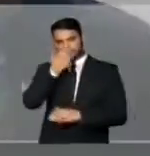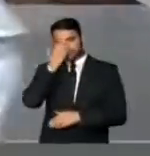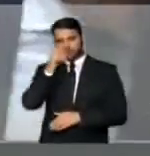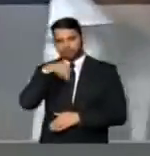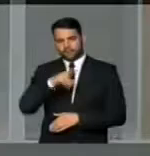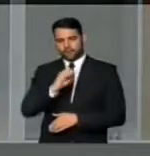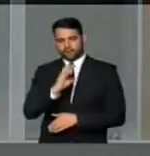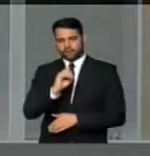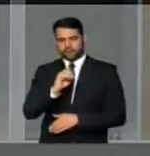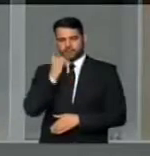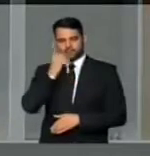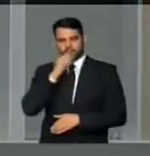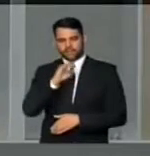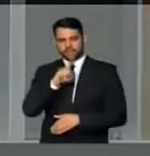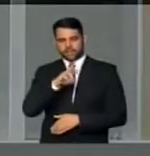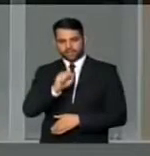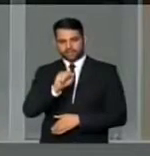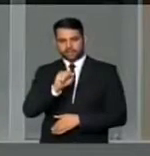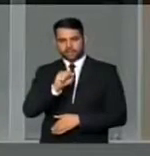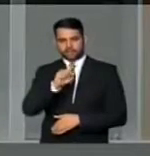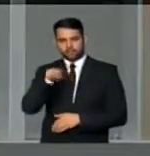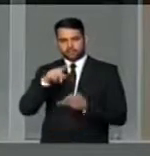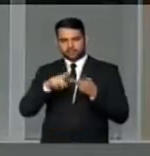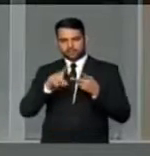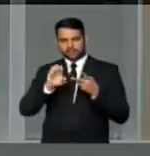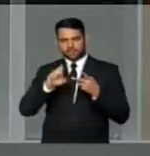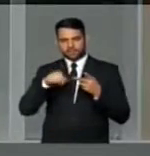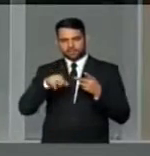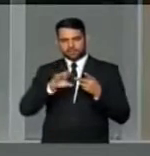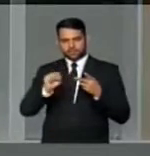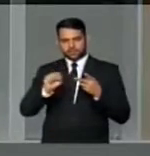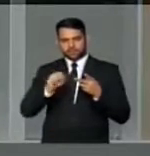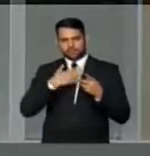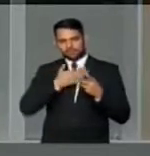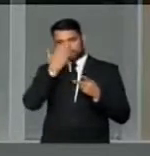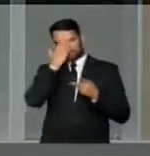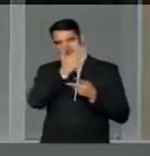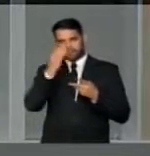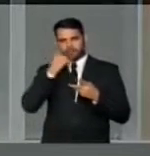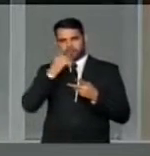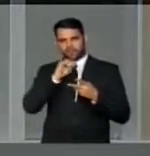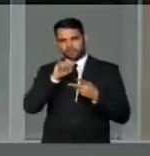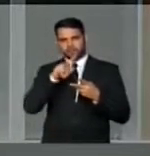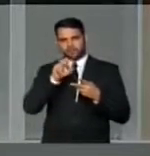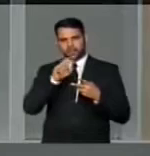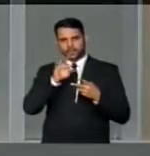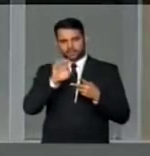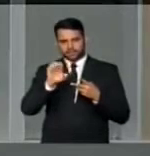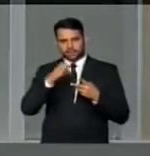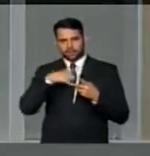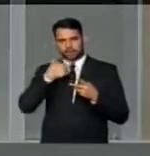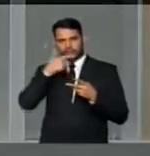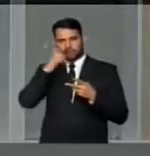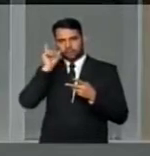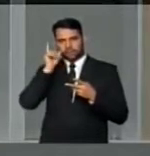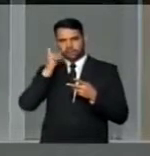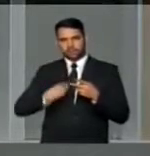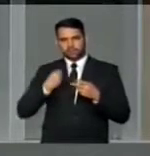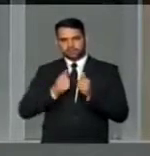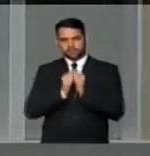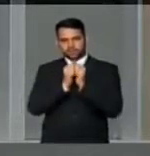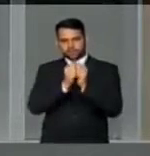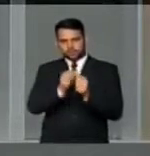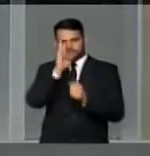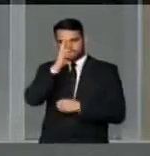Marcon. Deputada Clarissa, depois o Edmilson. Depois obrigada, o deputado Ivan Valente. Ontem estive junto com